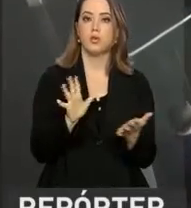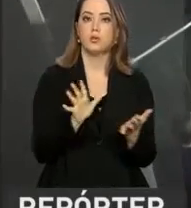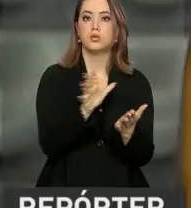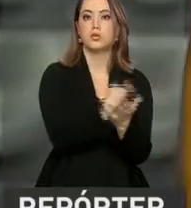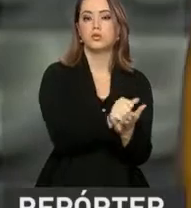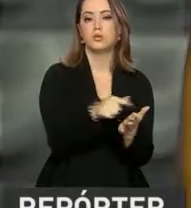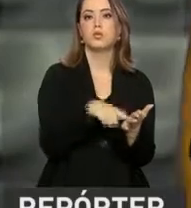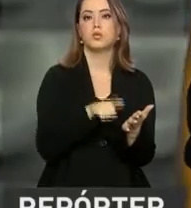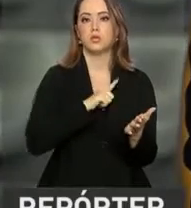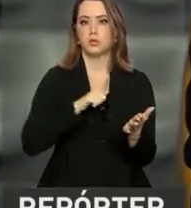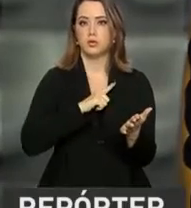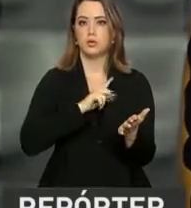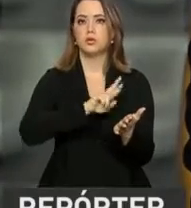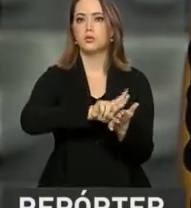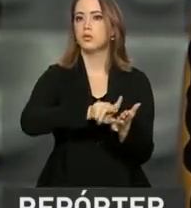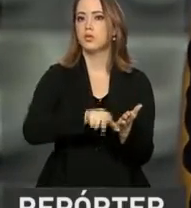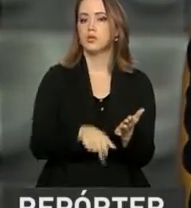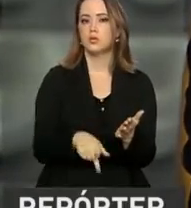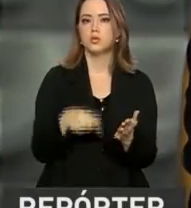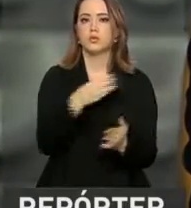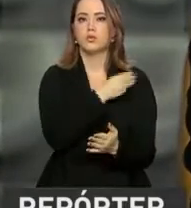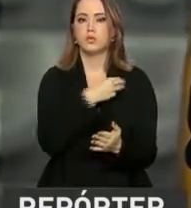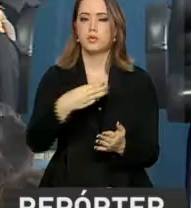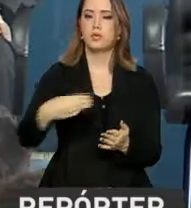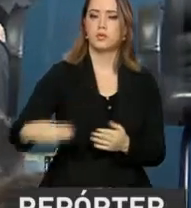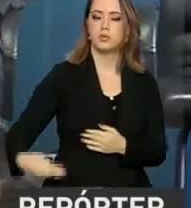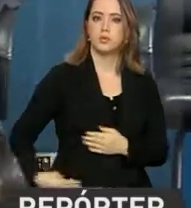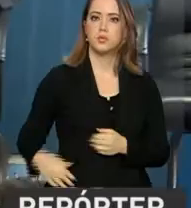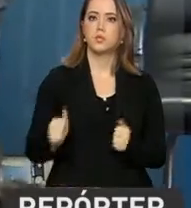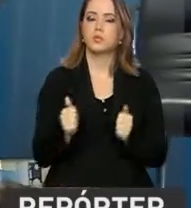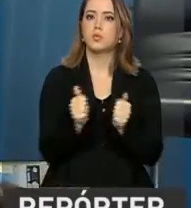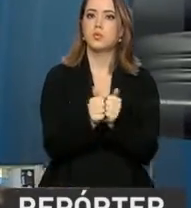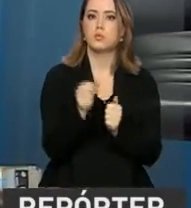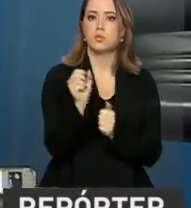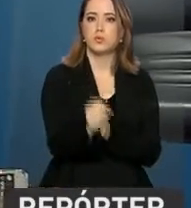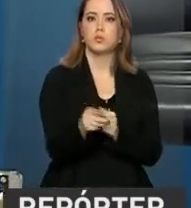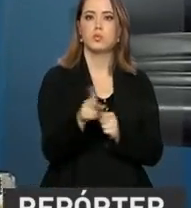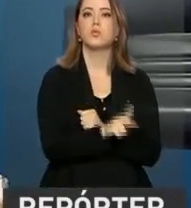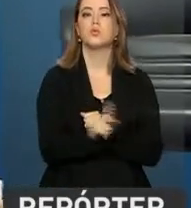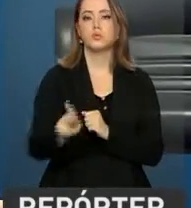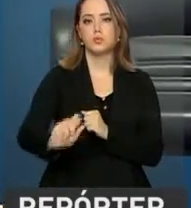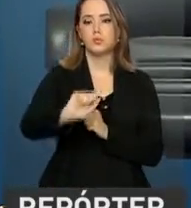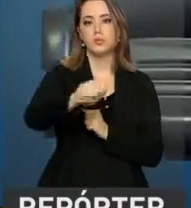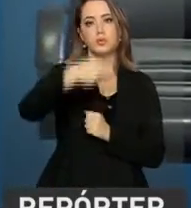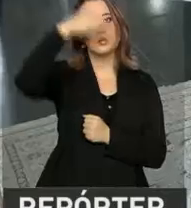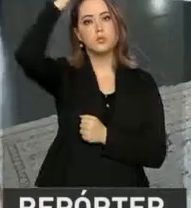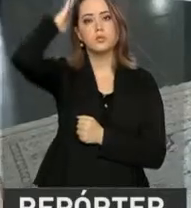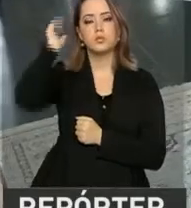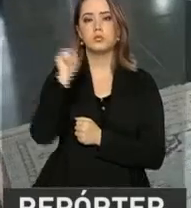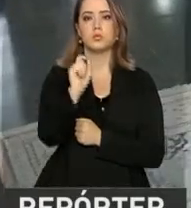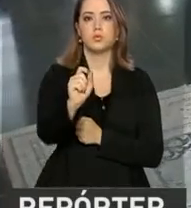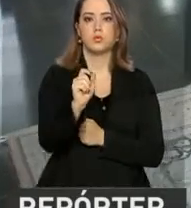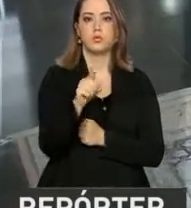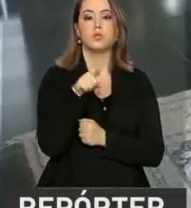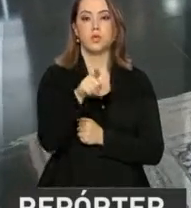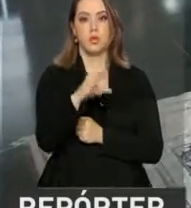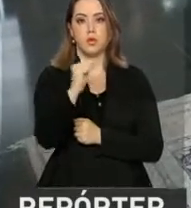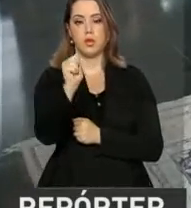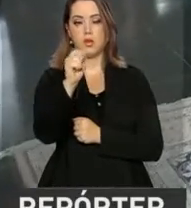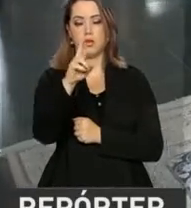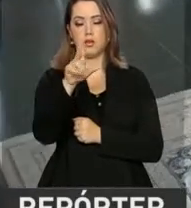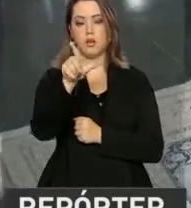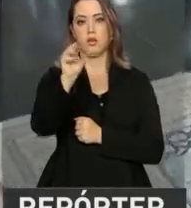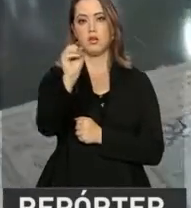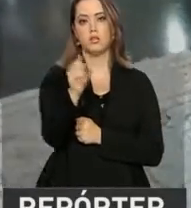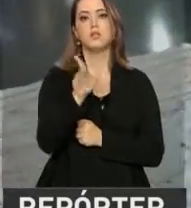estiveram presentes o ministro da Justiça, Alexandre de Moraes, e o presidente em exercício, Michel Temer. Carlos Eduardo Paz é defensor